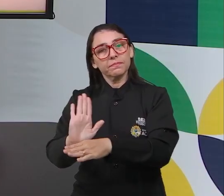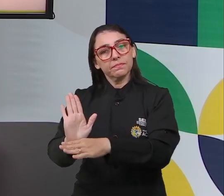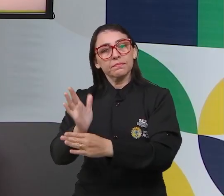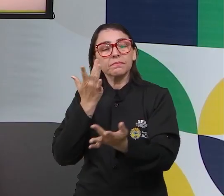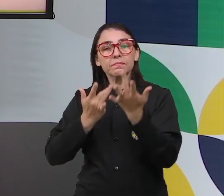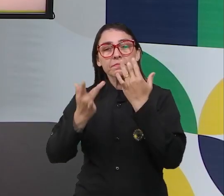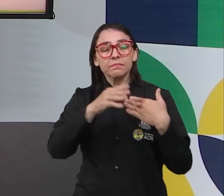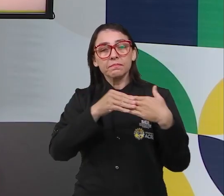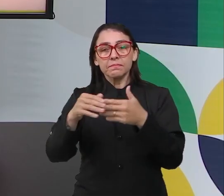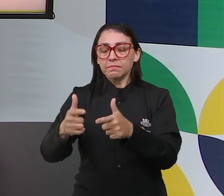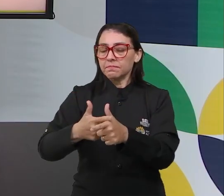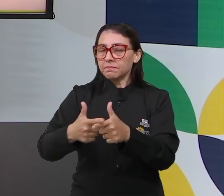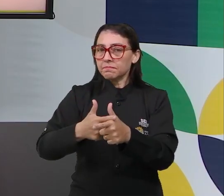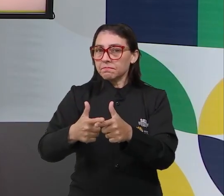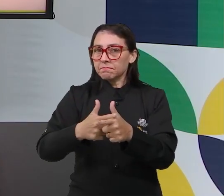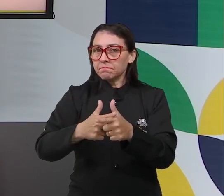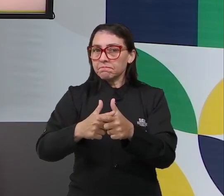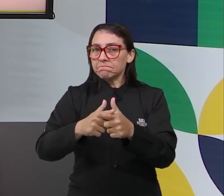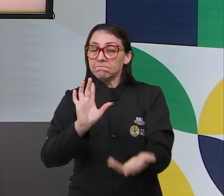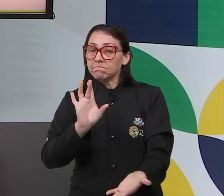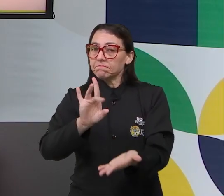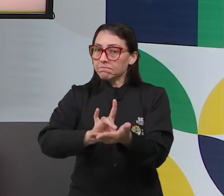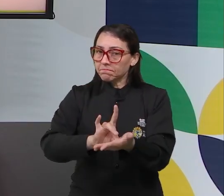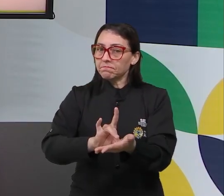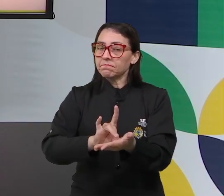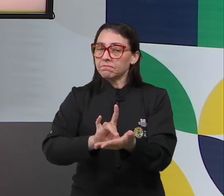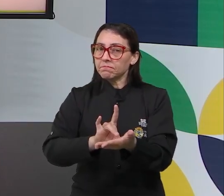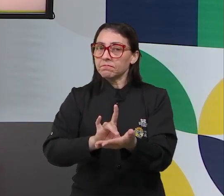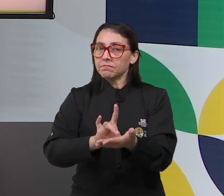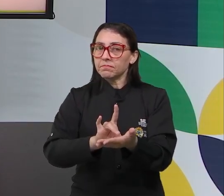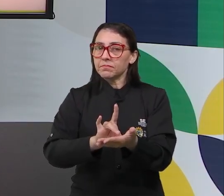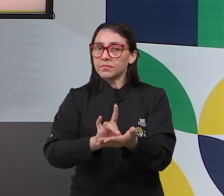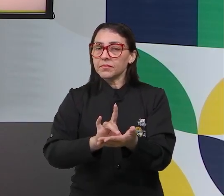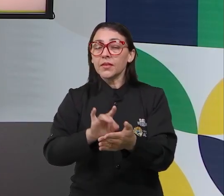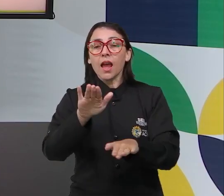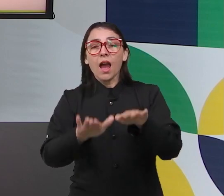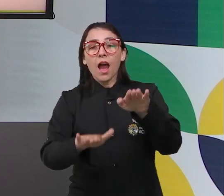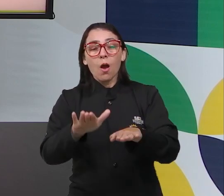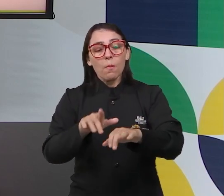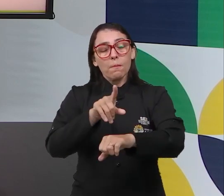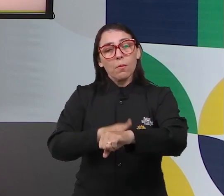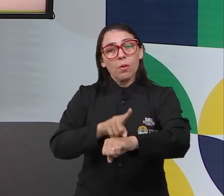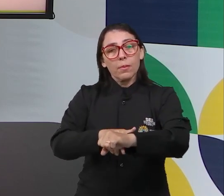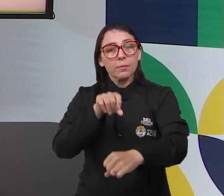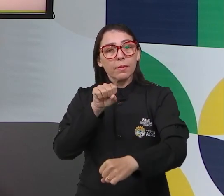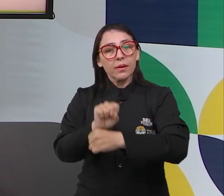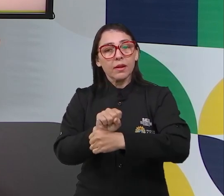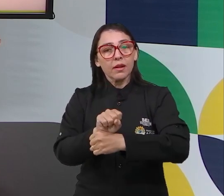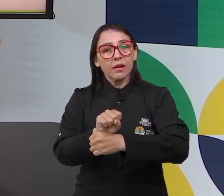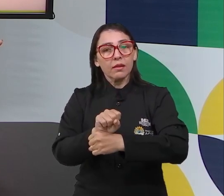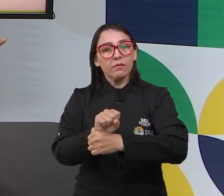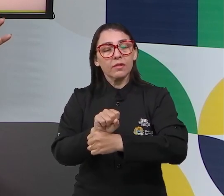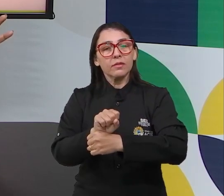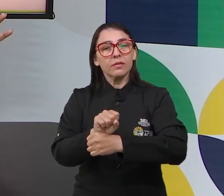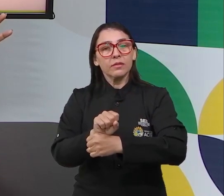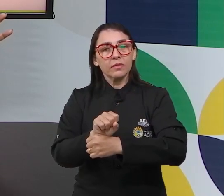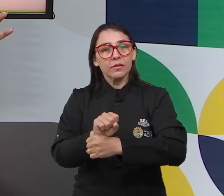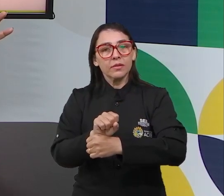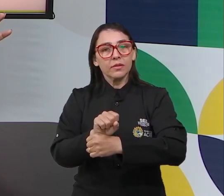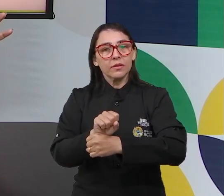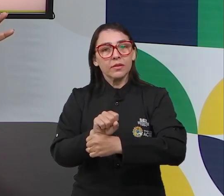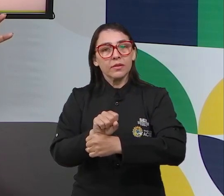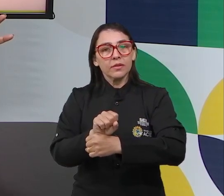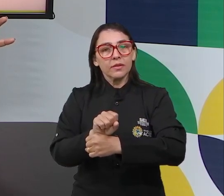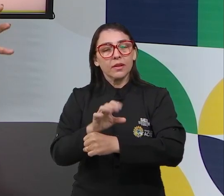ele trazia esse problema de forma bem real. E aí, em um determinado momento, parava-se a cena, e um público